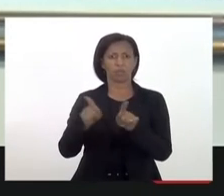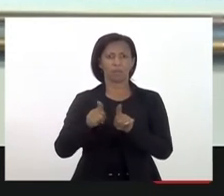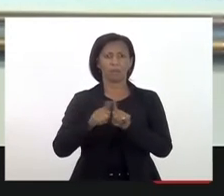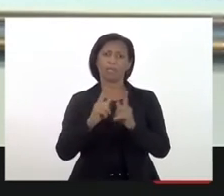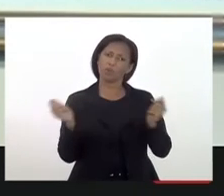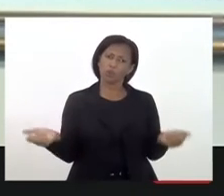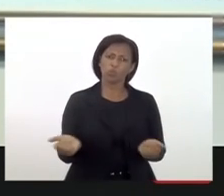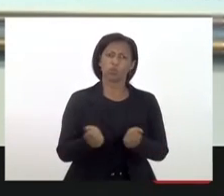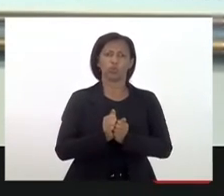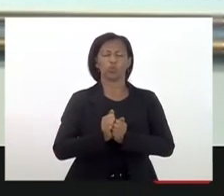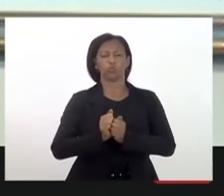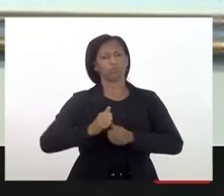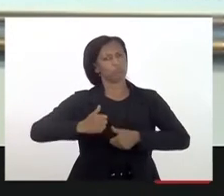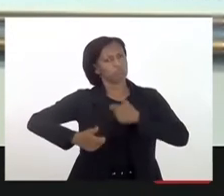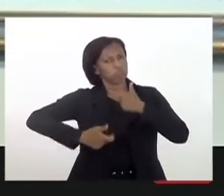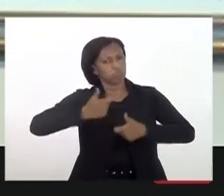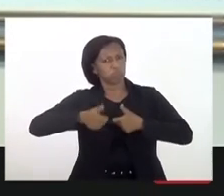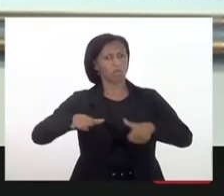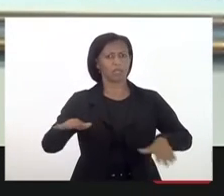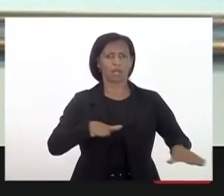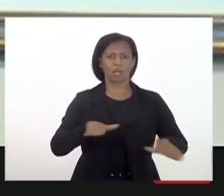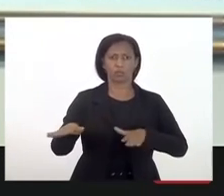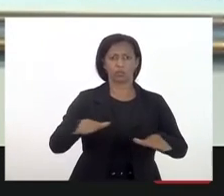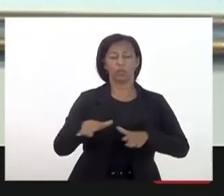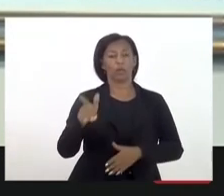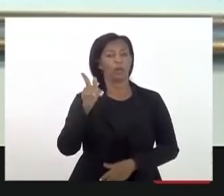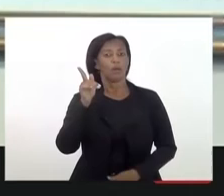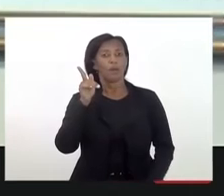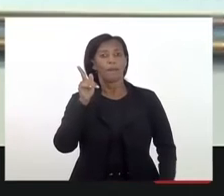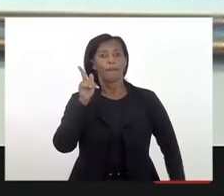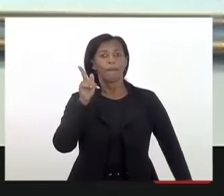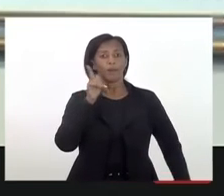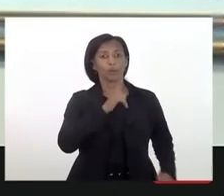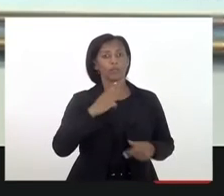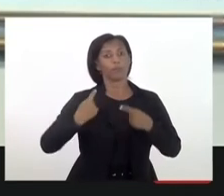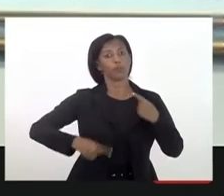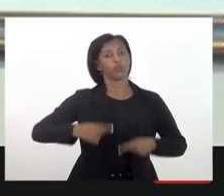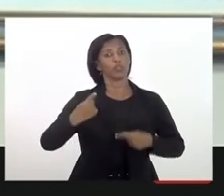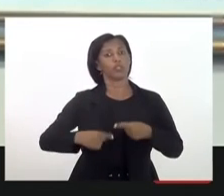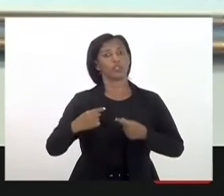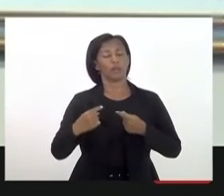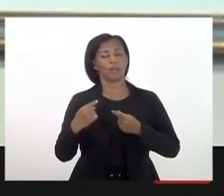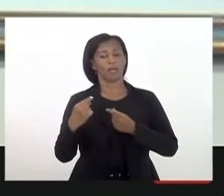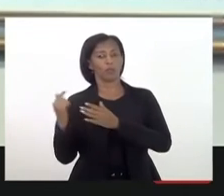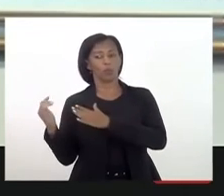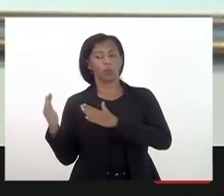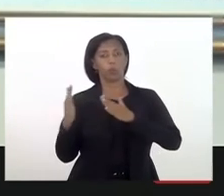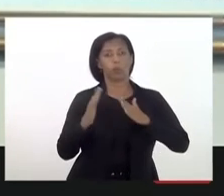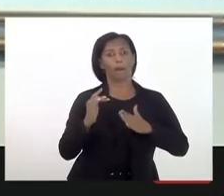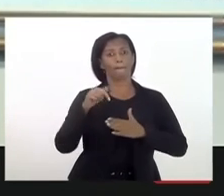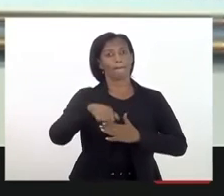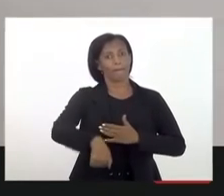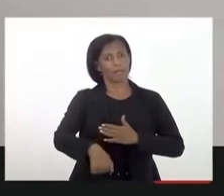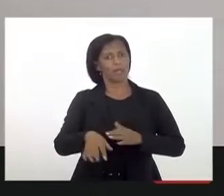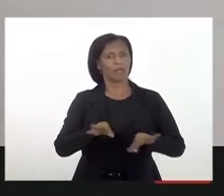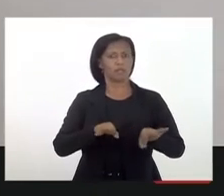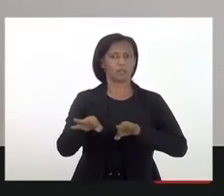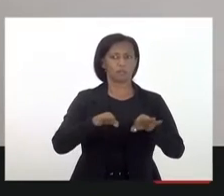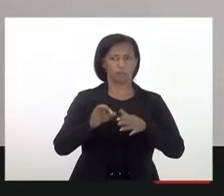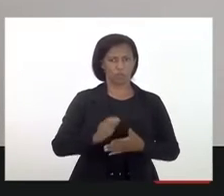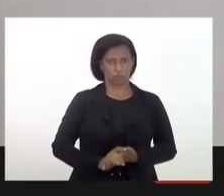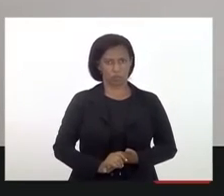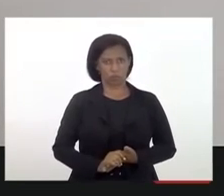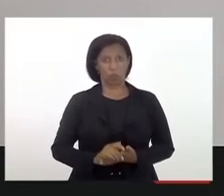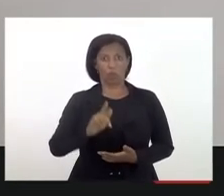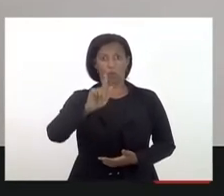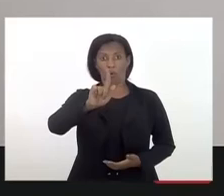briga, nessa articulação para tentarmos politicamente trazermos esse projeto para cá. Até porque... O